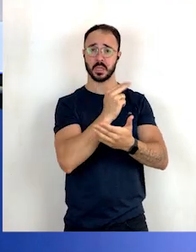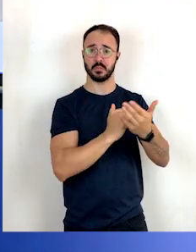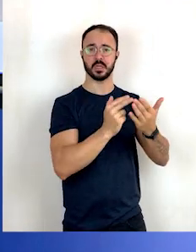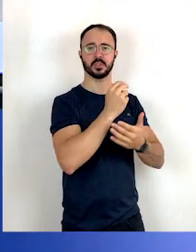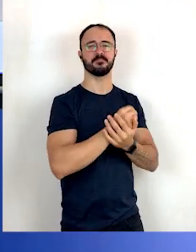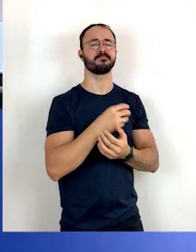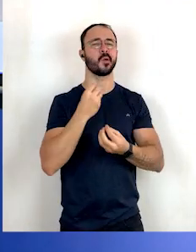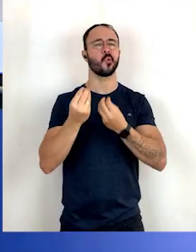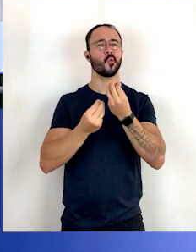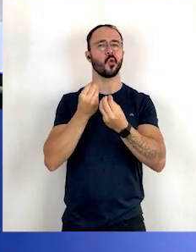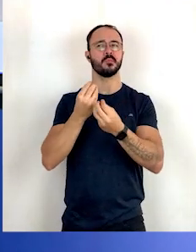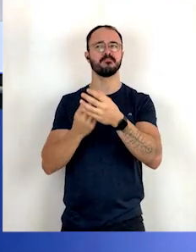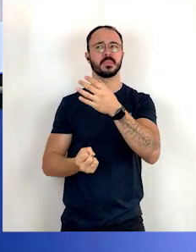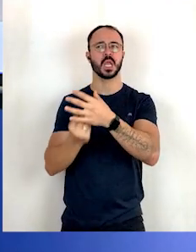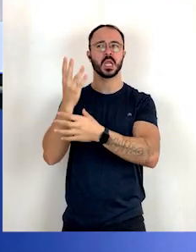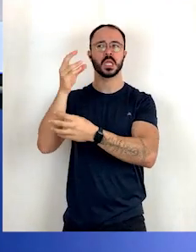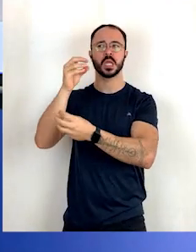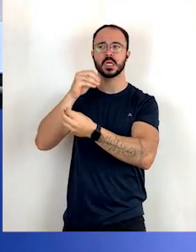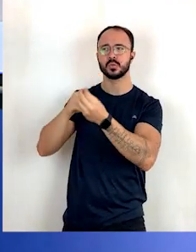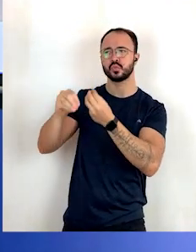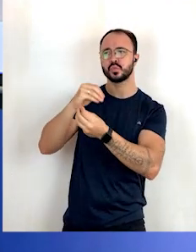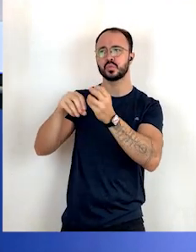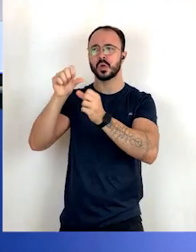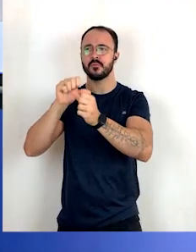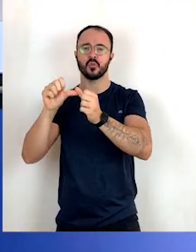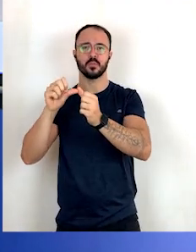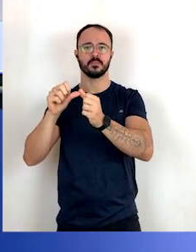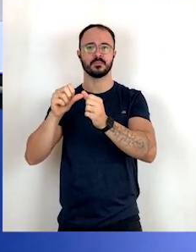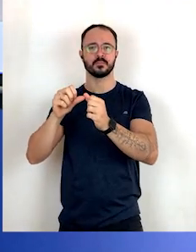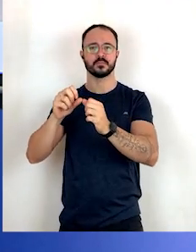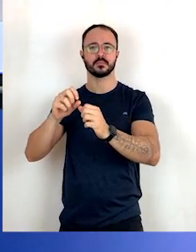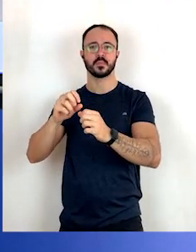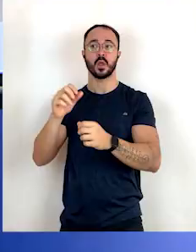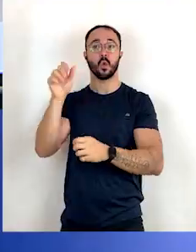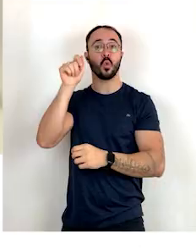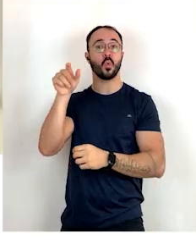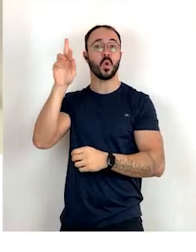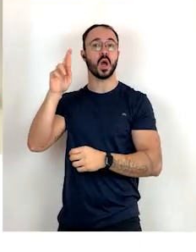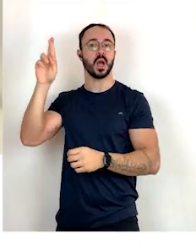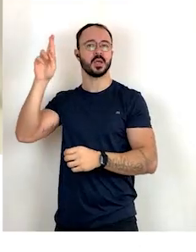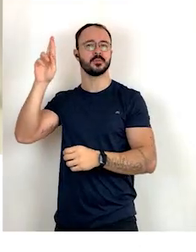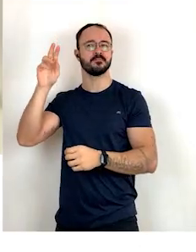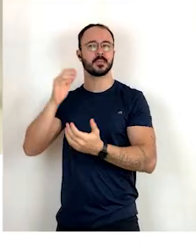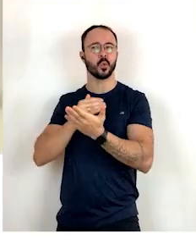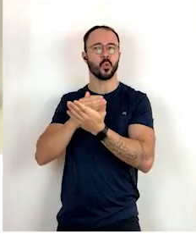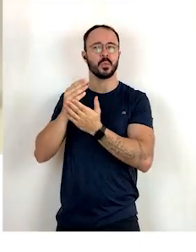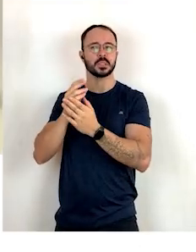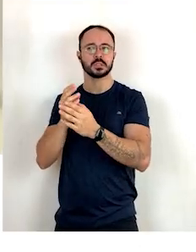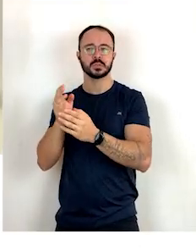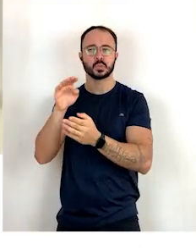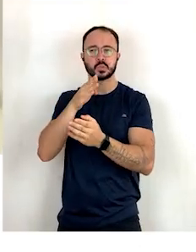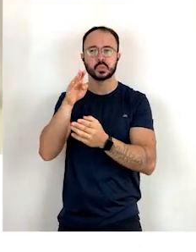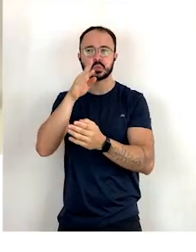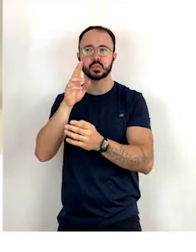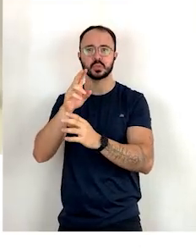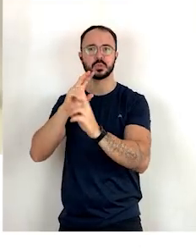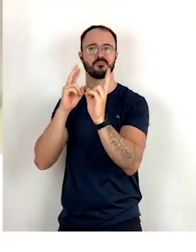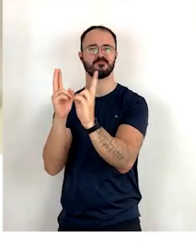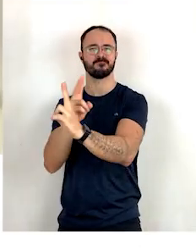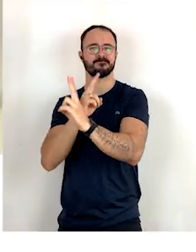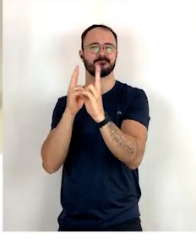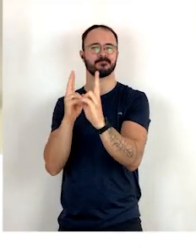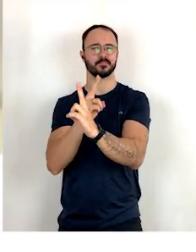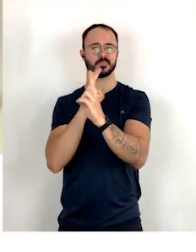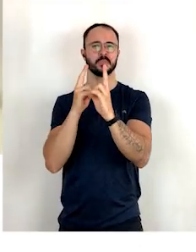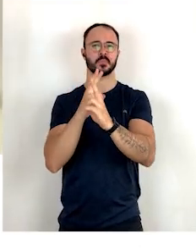tornado? A entrada de ar se dá a uma velocidade de 48 km por hora na parte baixa do tornado. Nós temos então